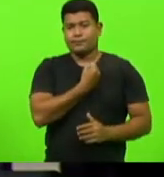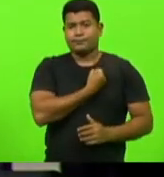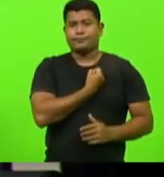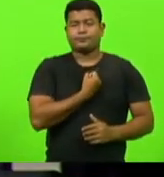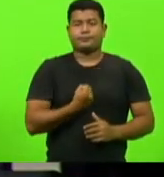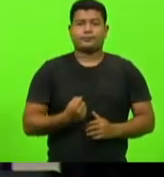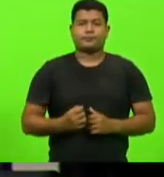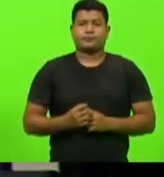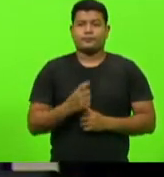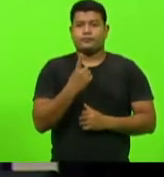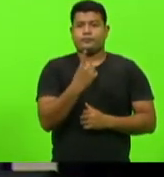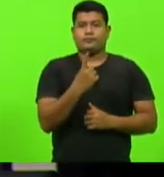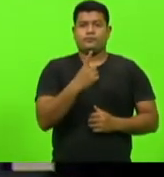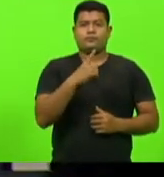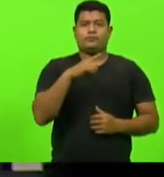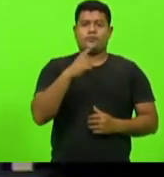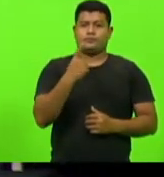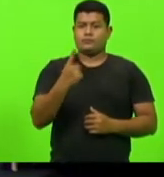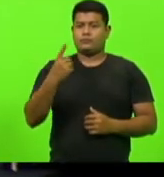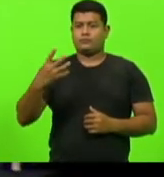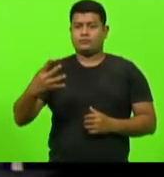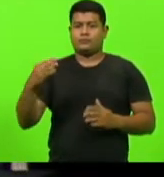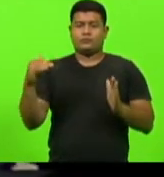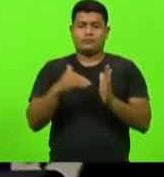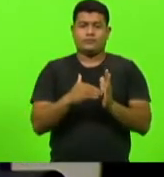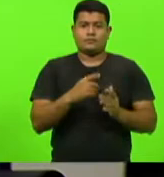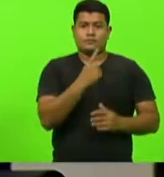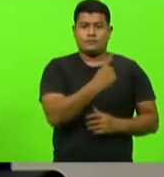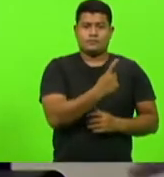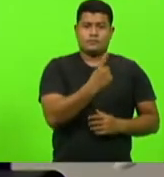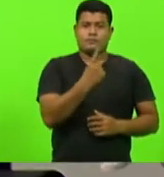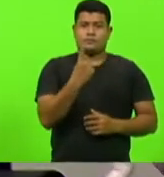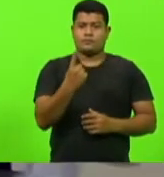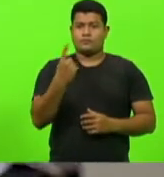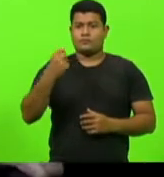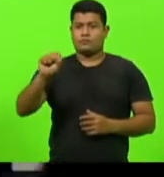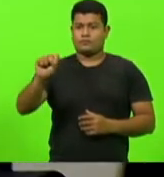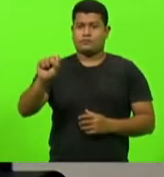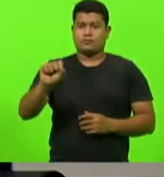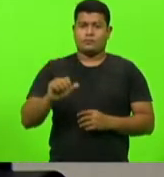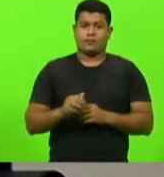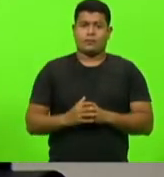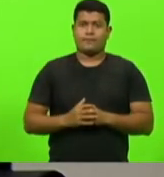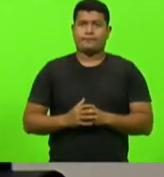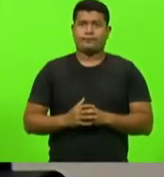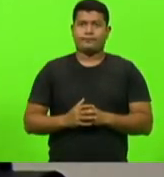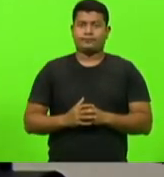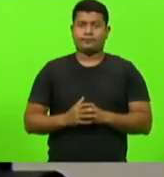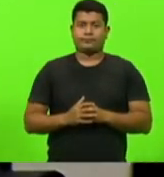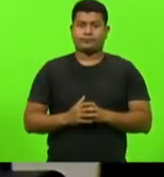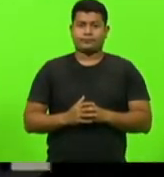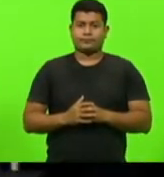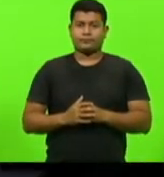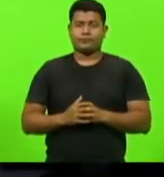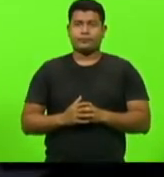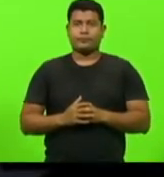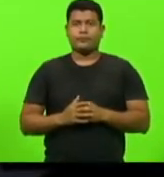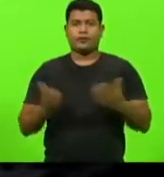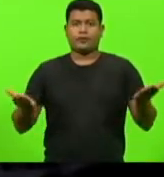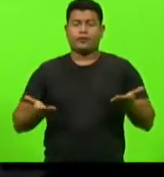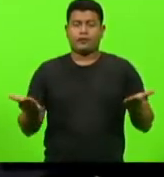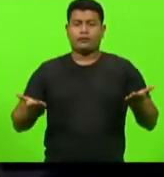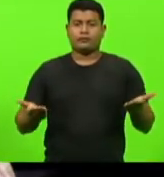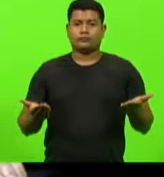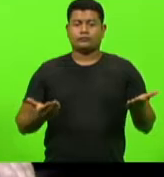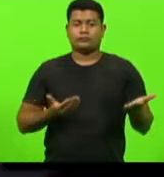Indicação 114 a 118. Agora sim, senhores